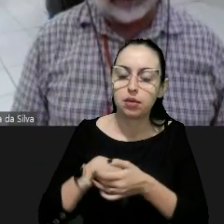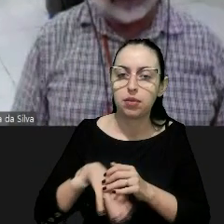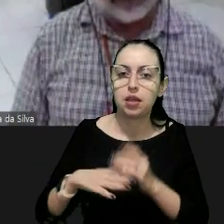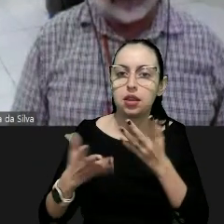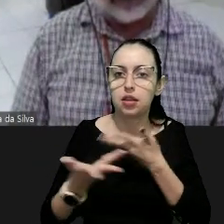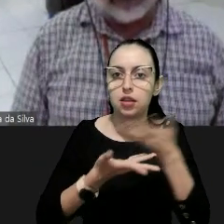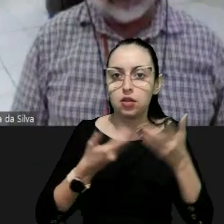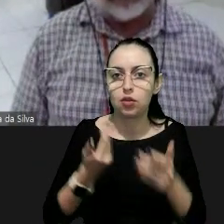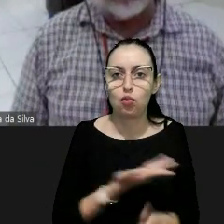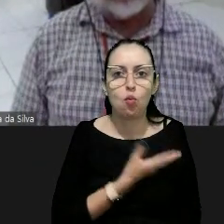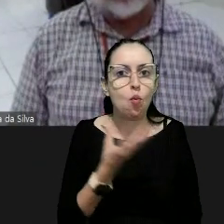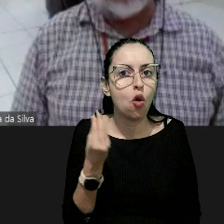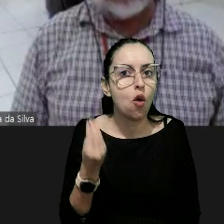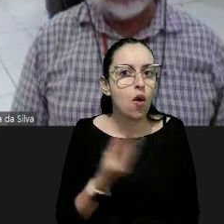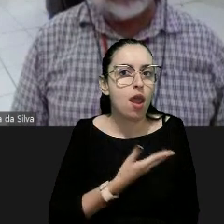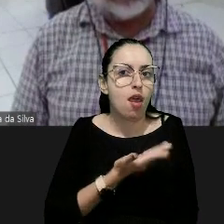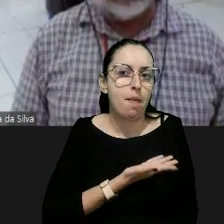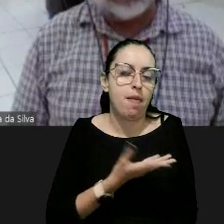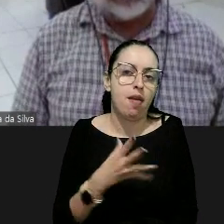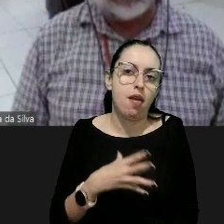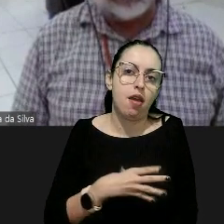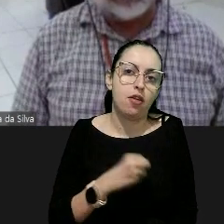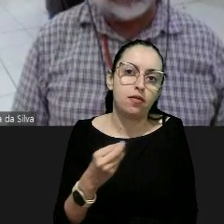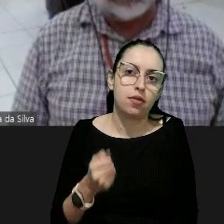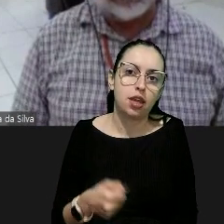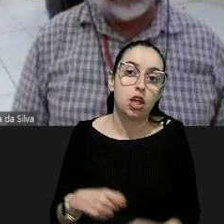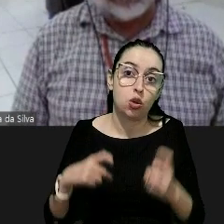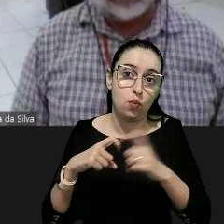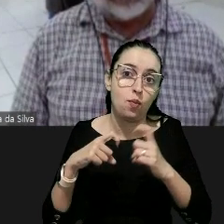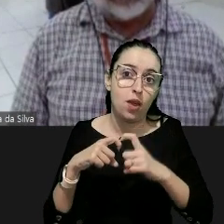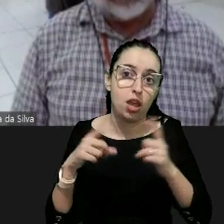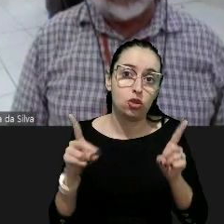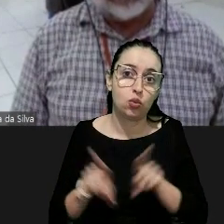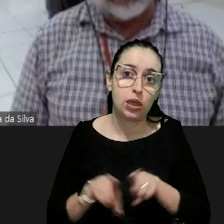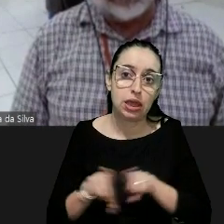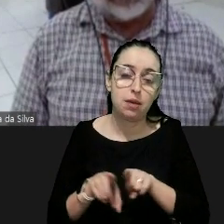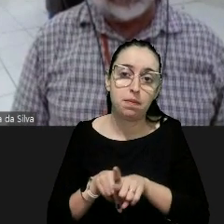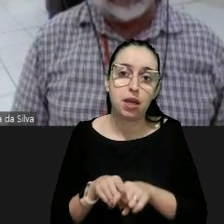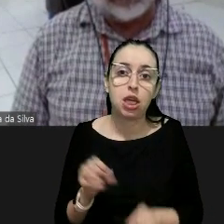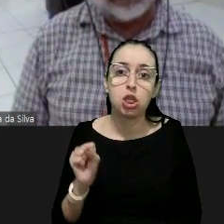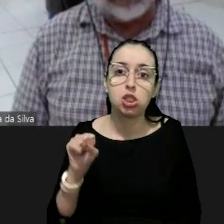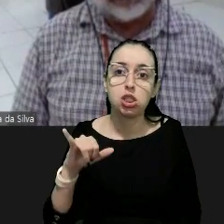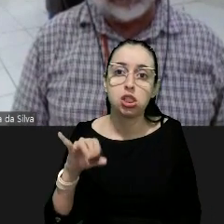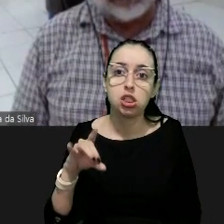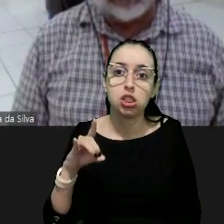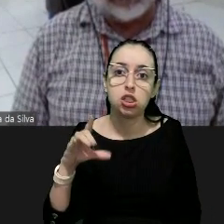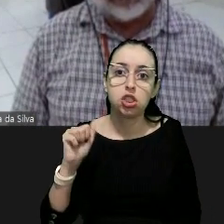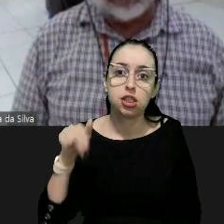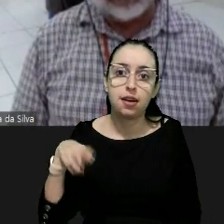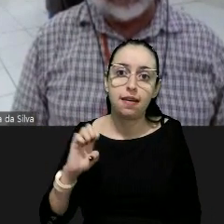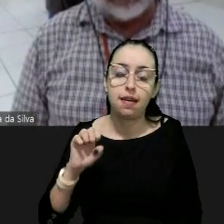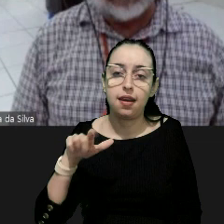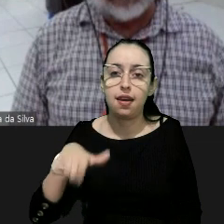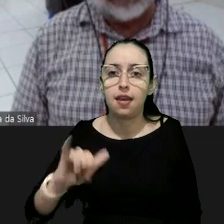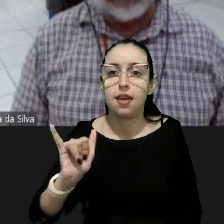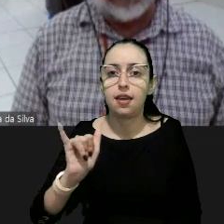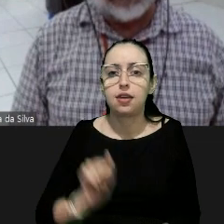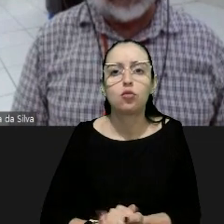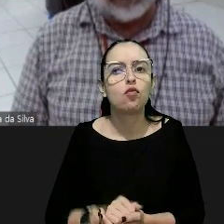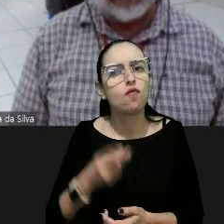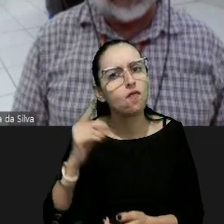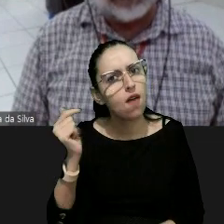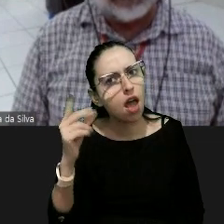atendia até antes da pandemia. Eu sou muito amiga dele e do filho dele, que é médico também, sim. o Sidney